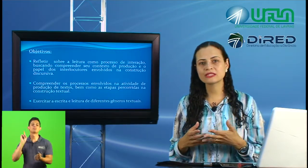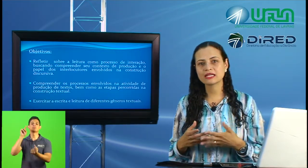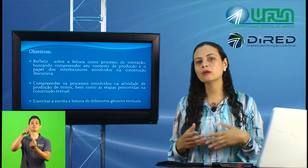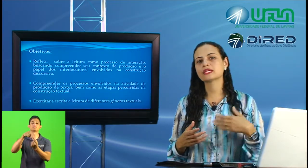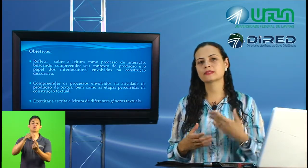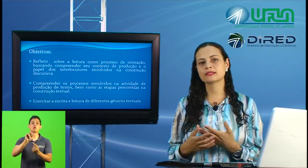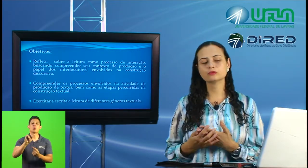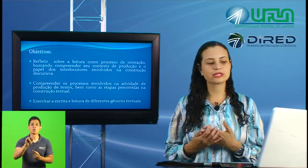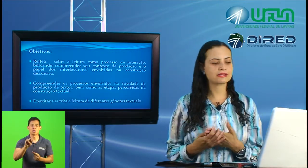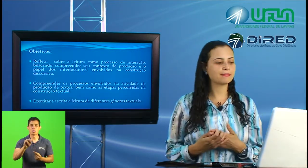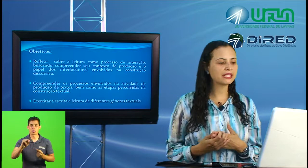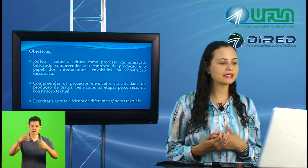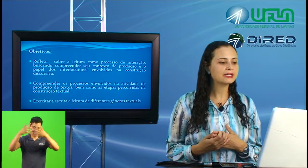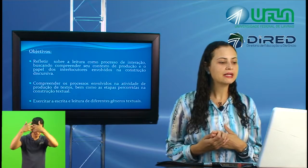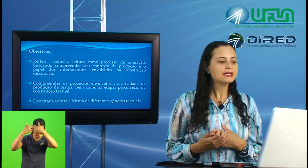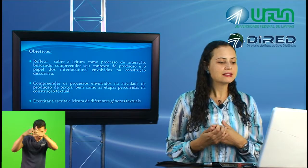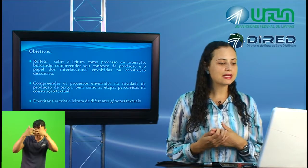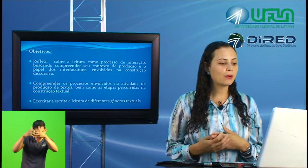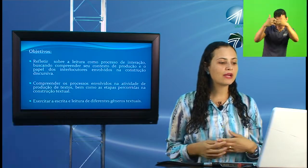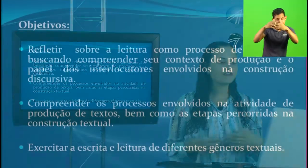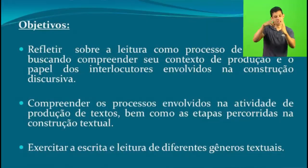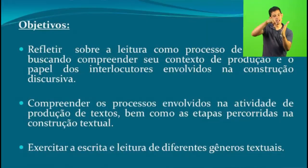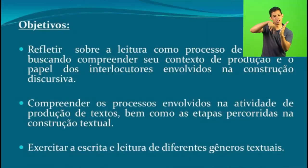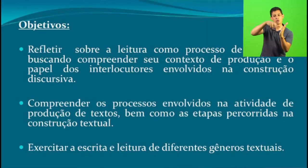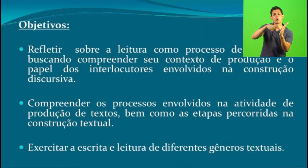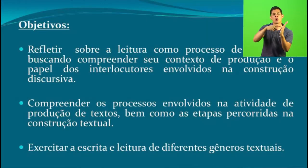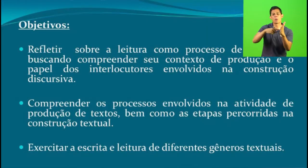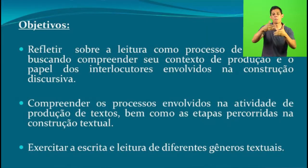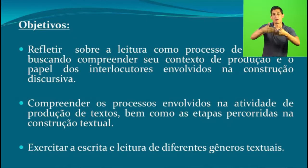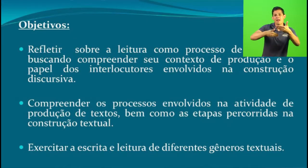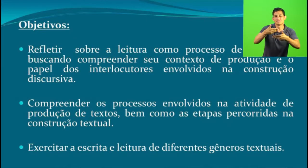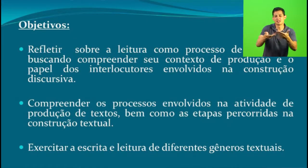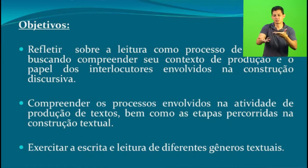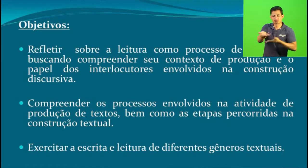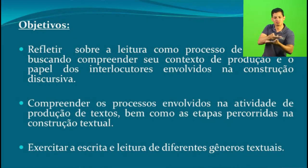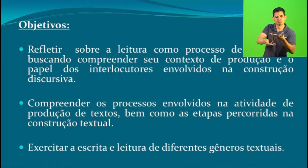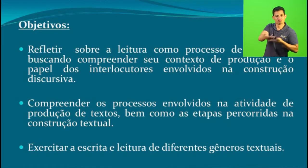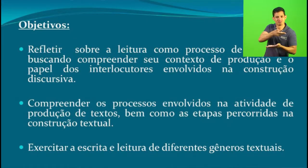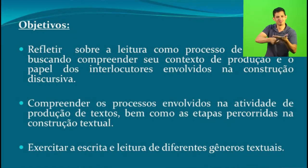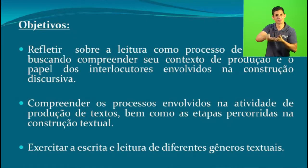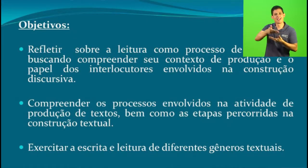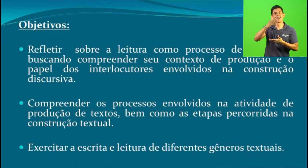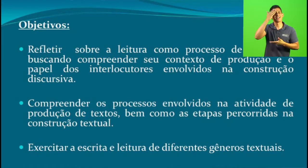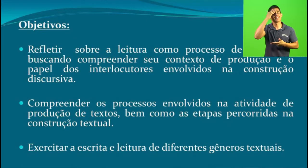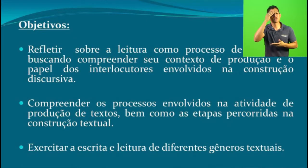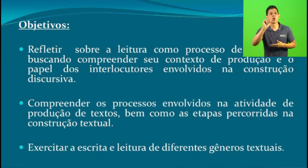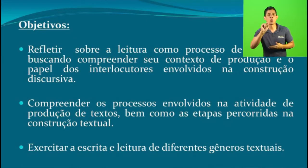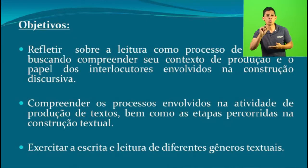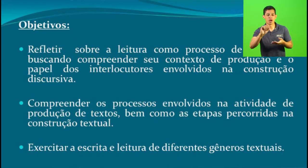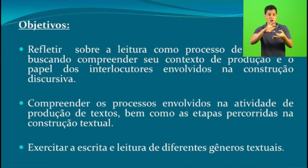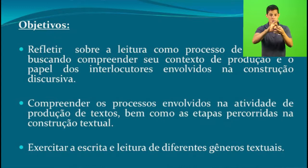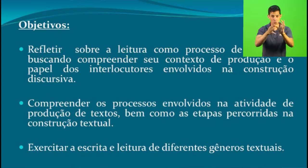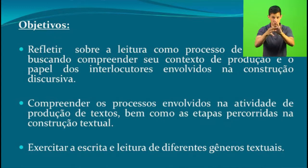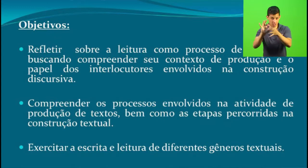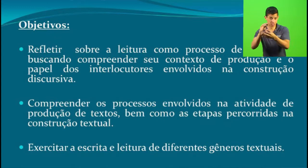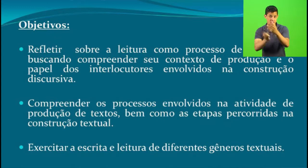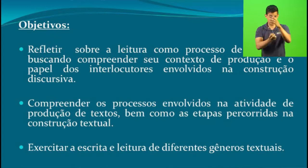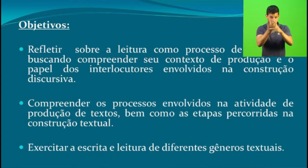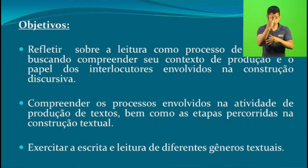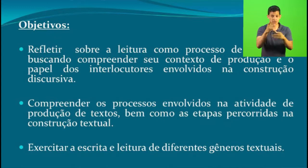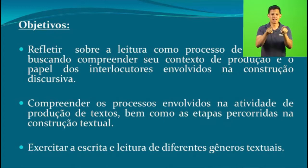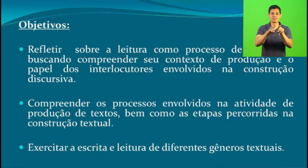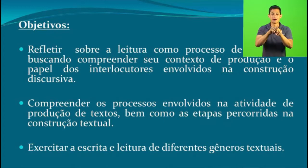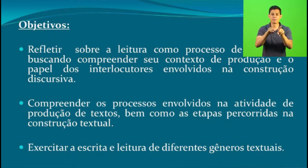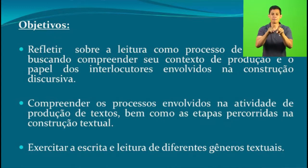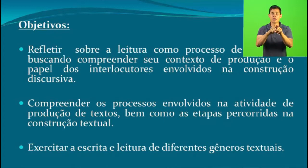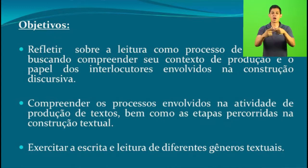objetivos, então, dessa segunda semana serão refletir sobre a leitura como um processo de interação, buscando compreender seu